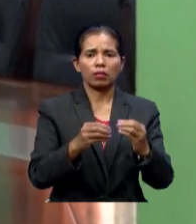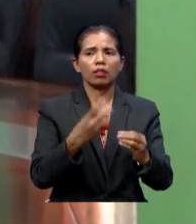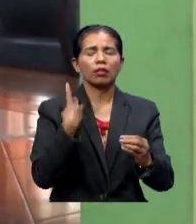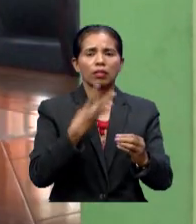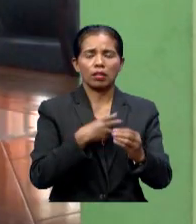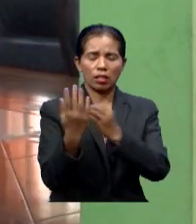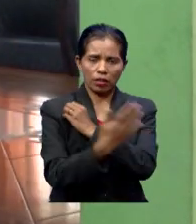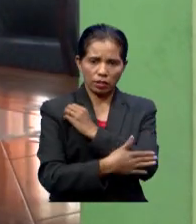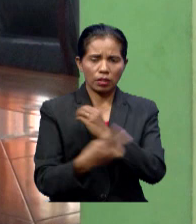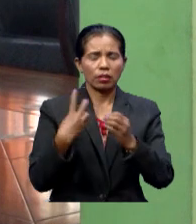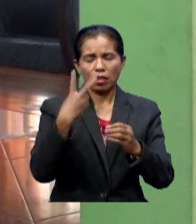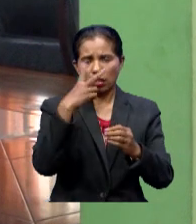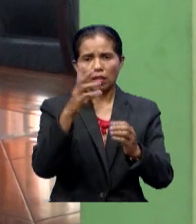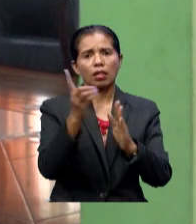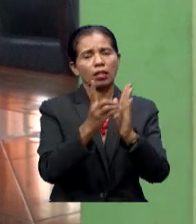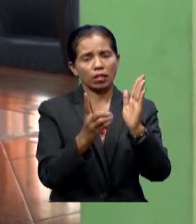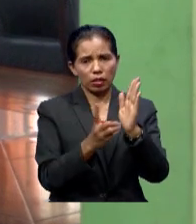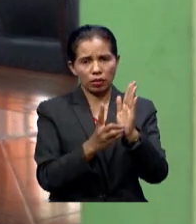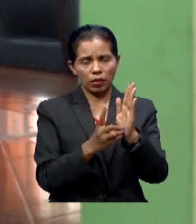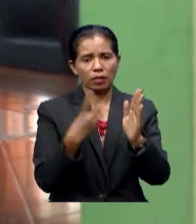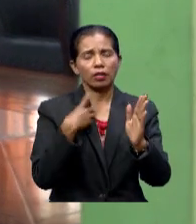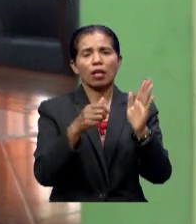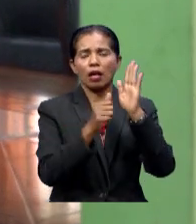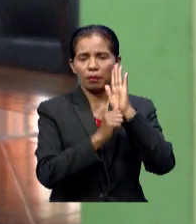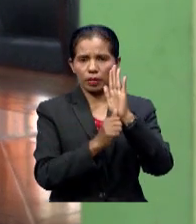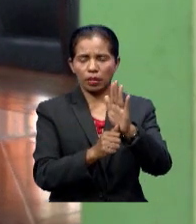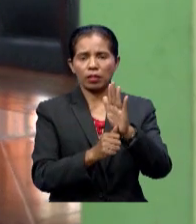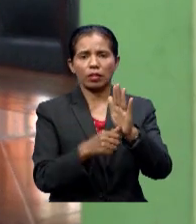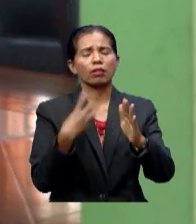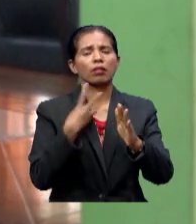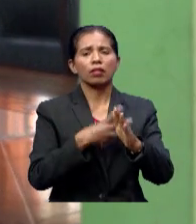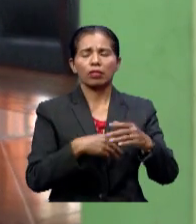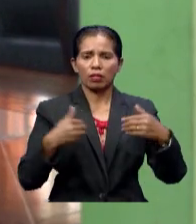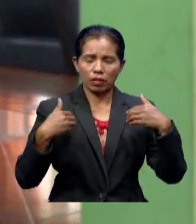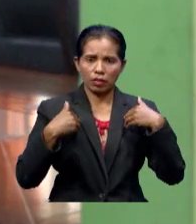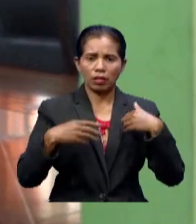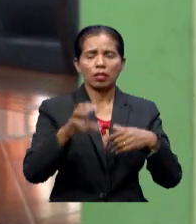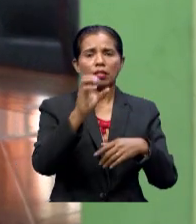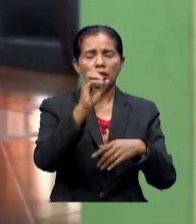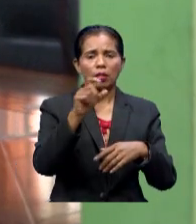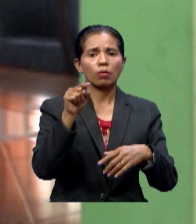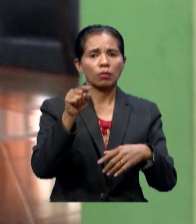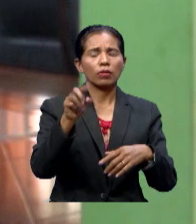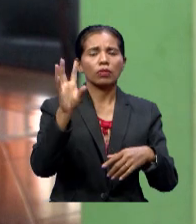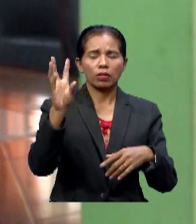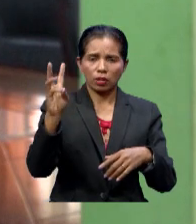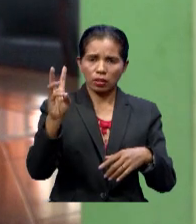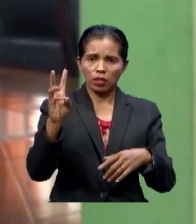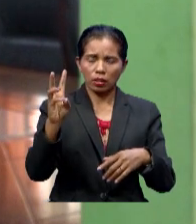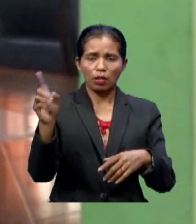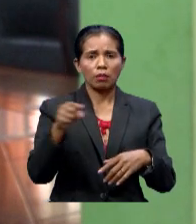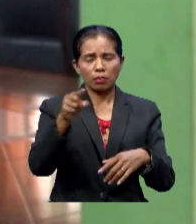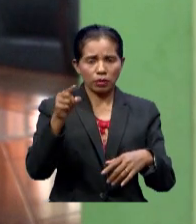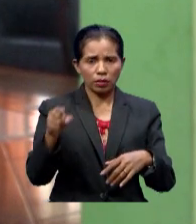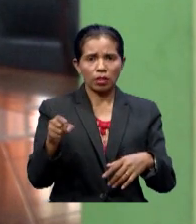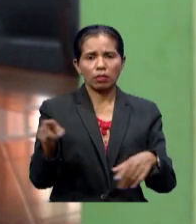itanera em lar. Tareba em dados de bem com ita apresenta que a ita e a inflação 0,6% se compara ao fulan maio,